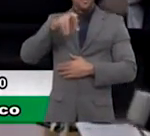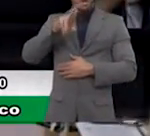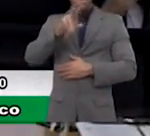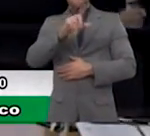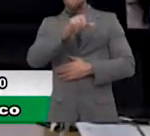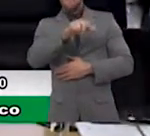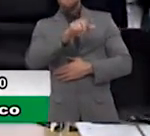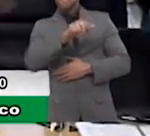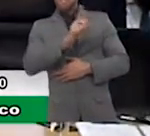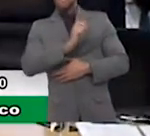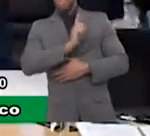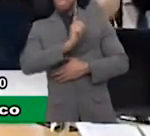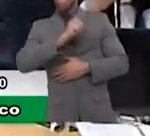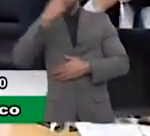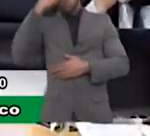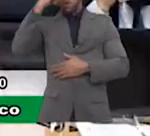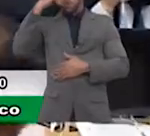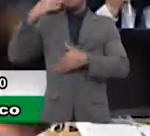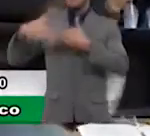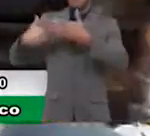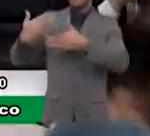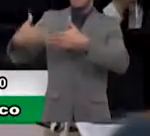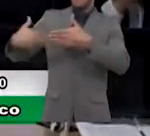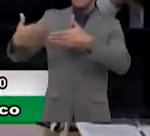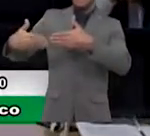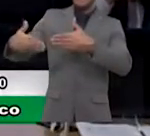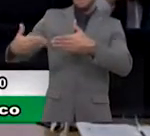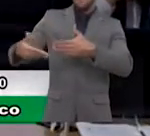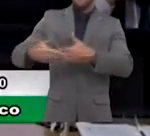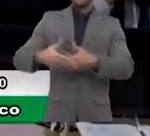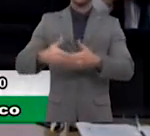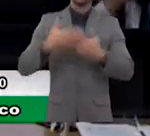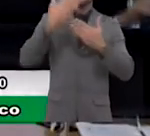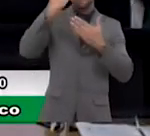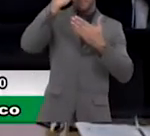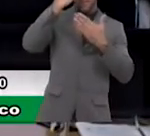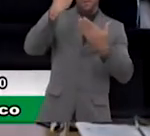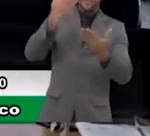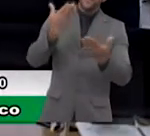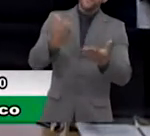história. Oi, Jair.